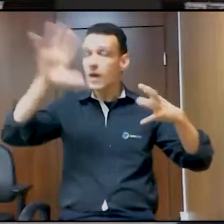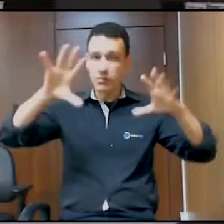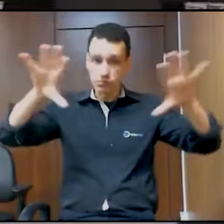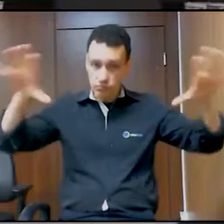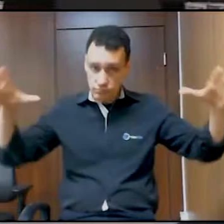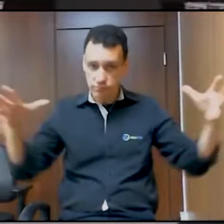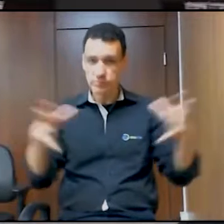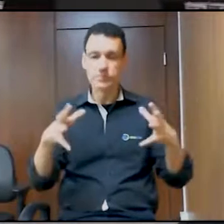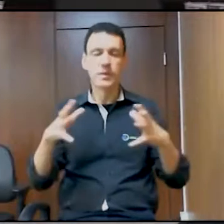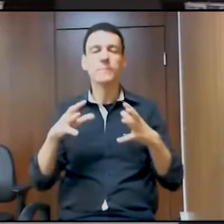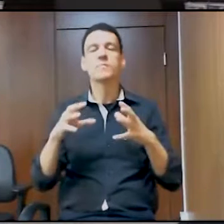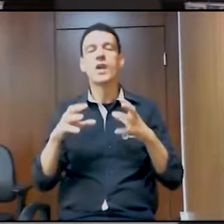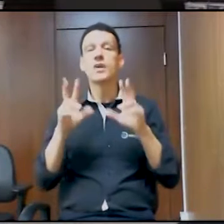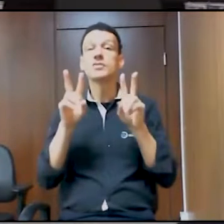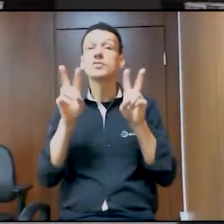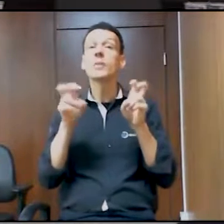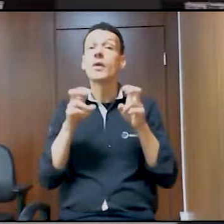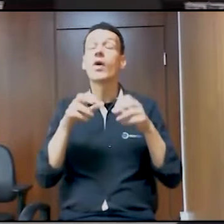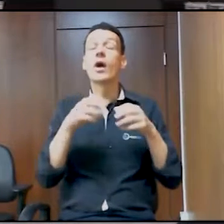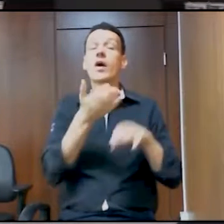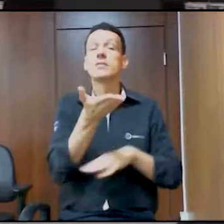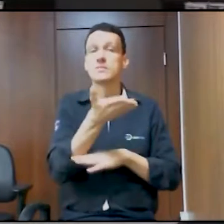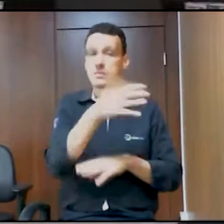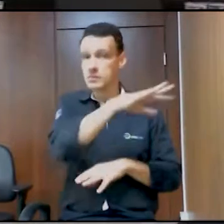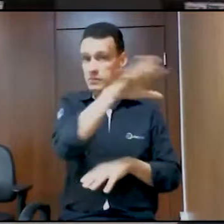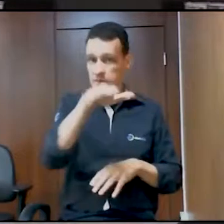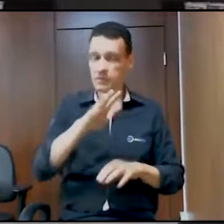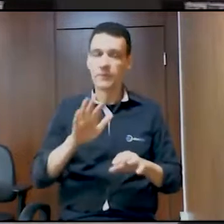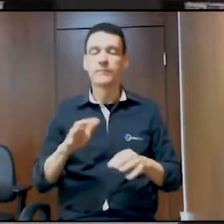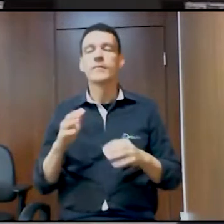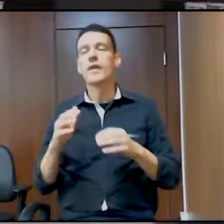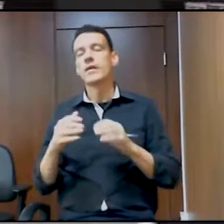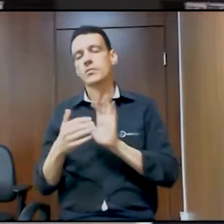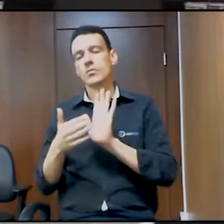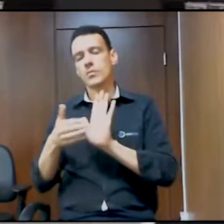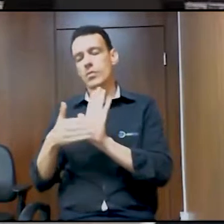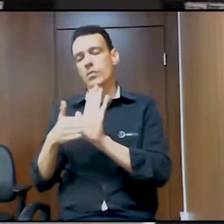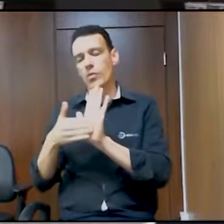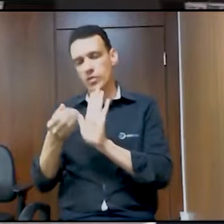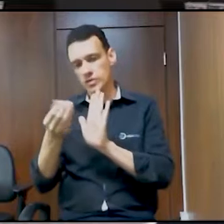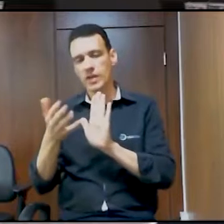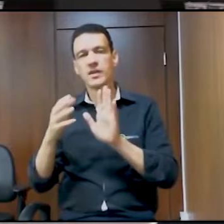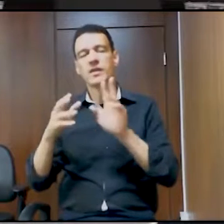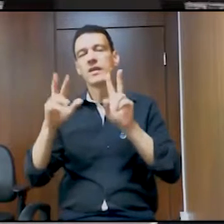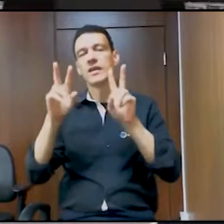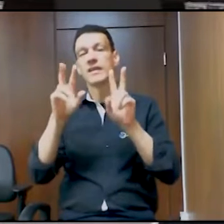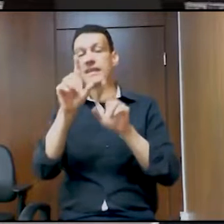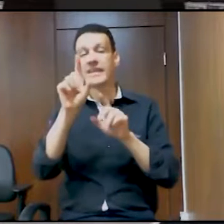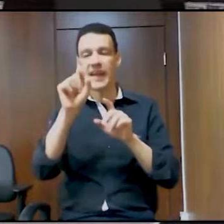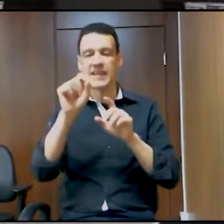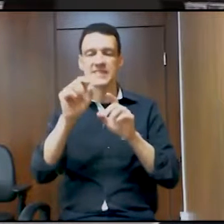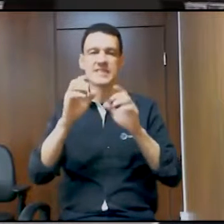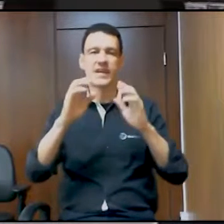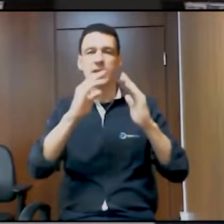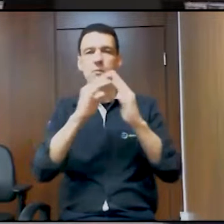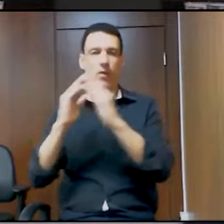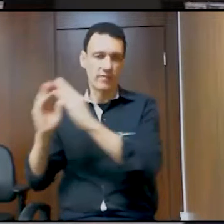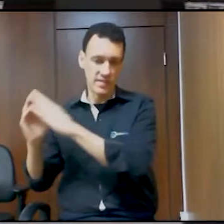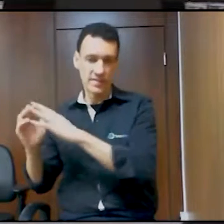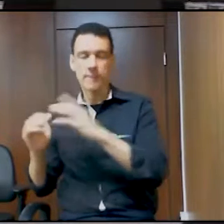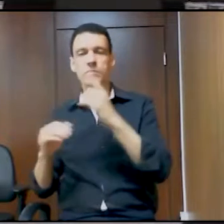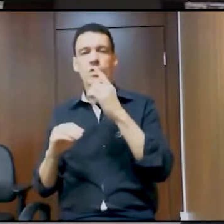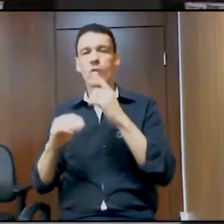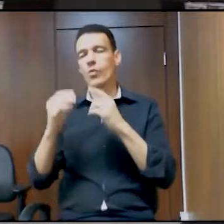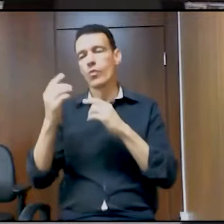dentro do CIAMP Rua, a gente apresentou uma proposta envolvendo 10 imóveis, 9 prédios para retrofit, um terreno para